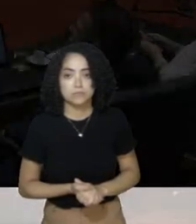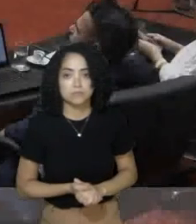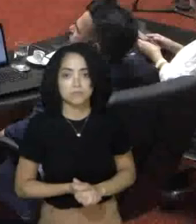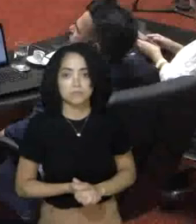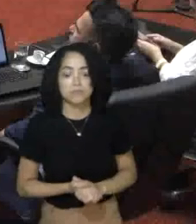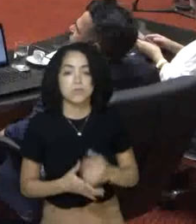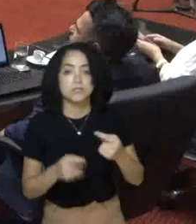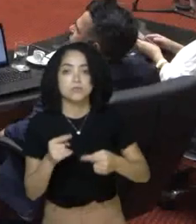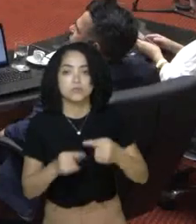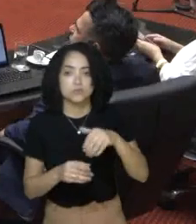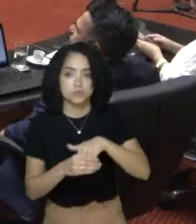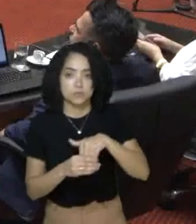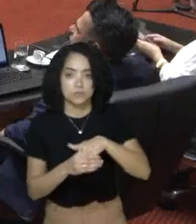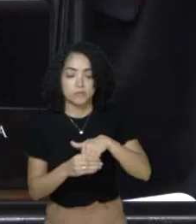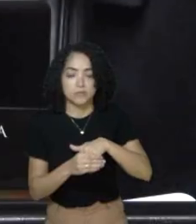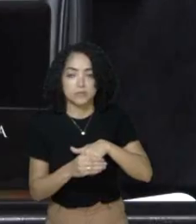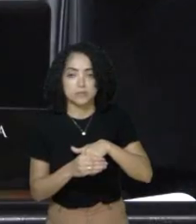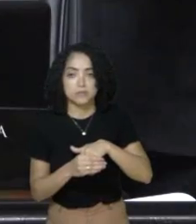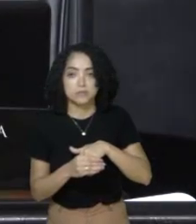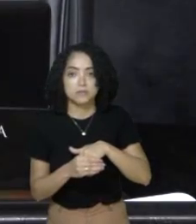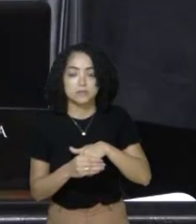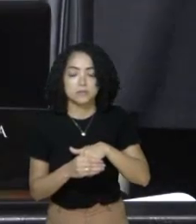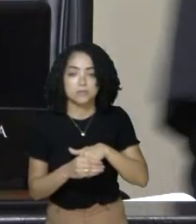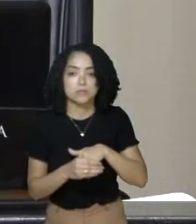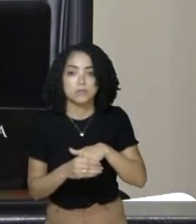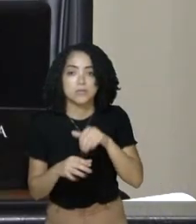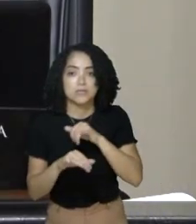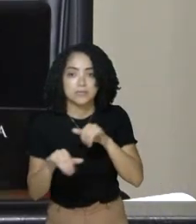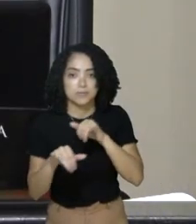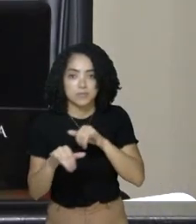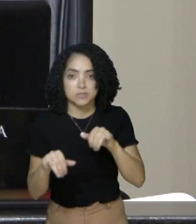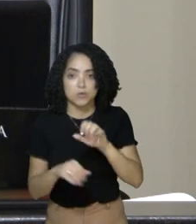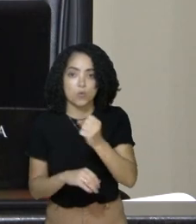Discussão e votação em turno único da mensagem de veto